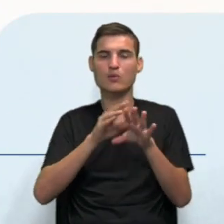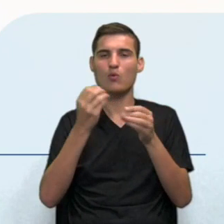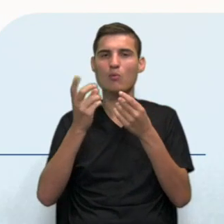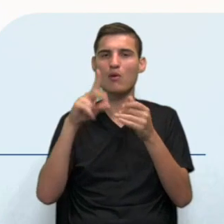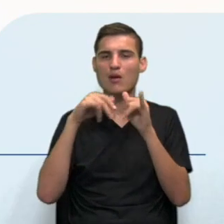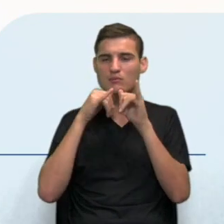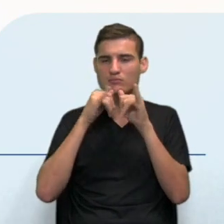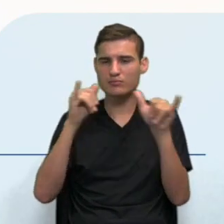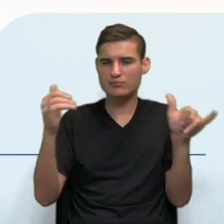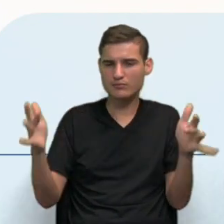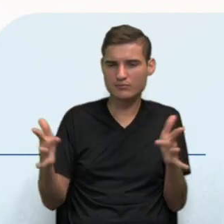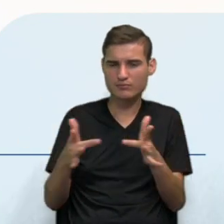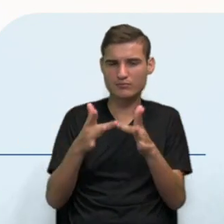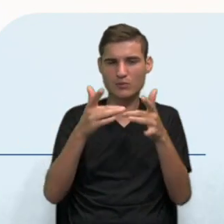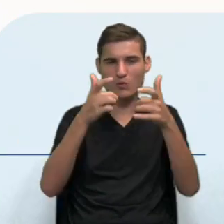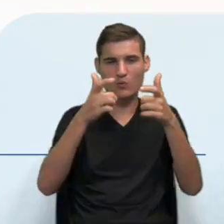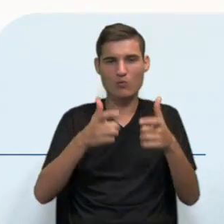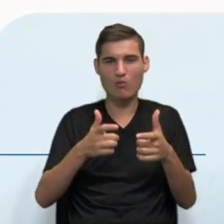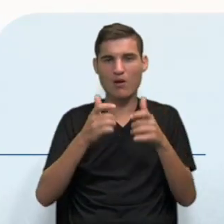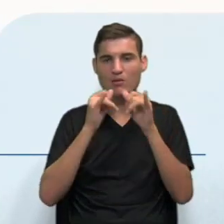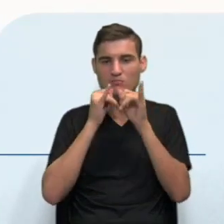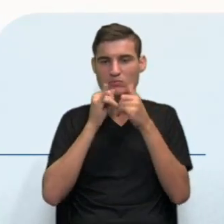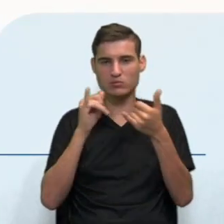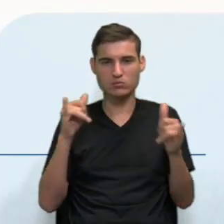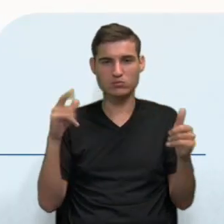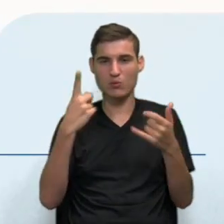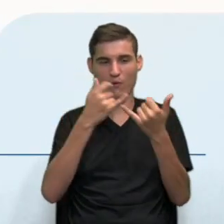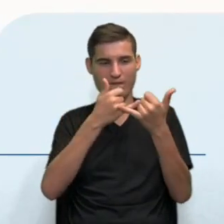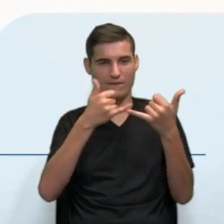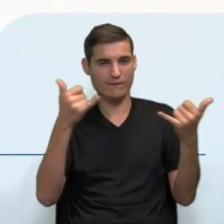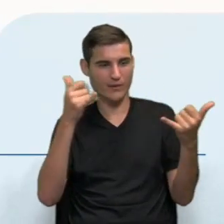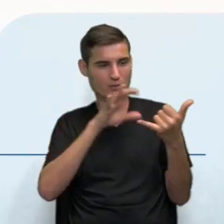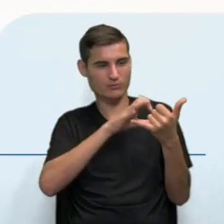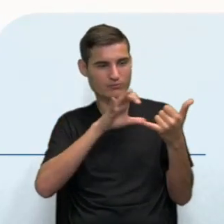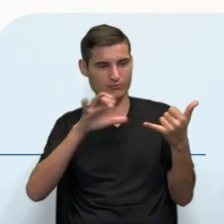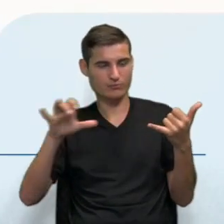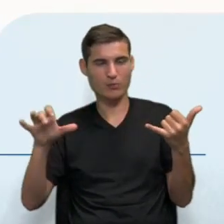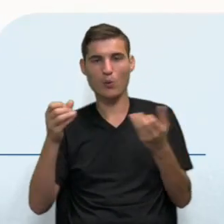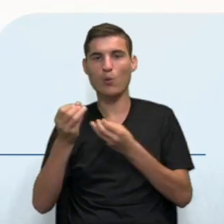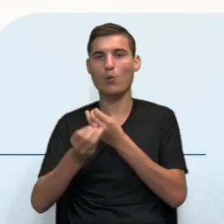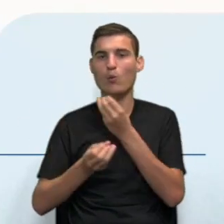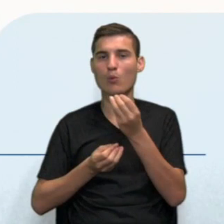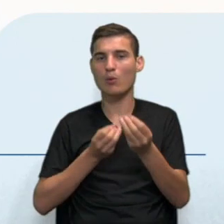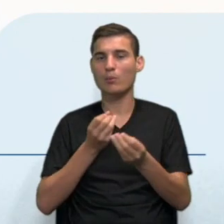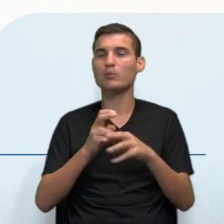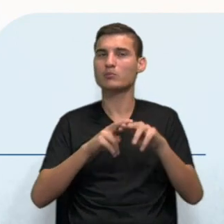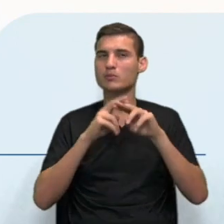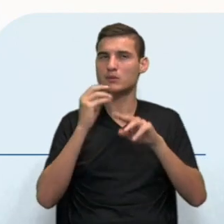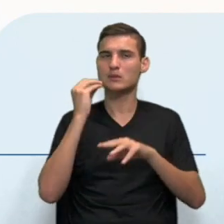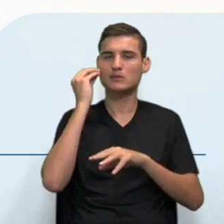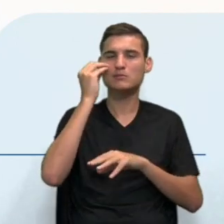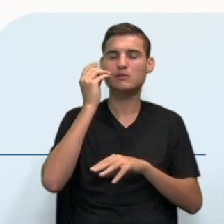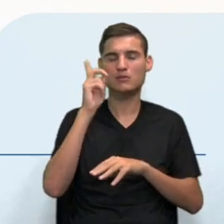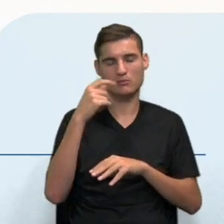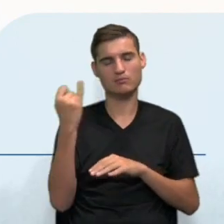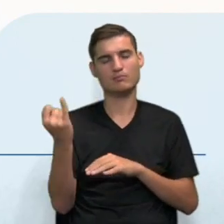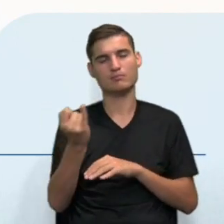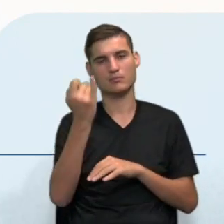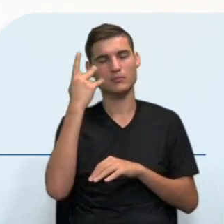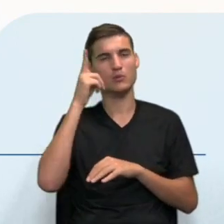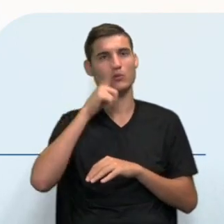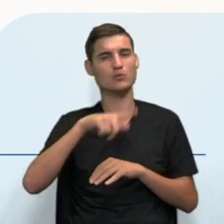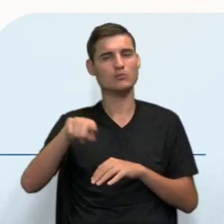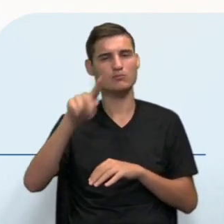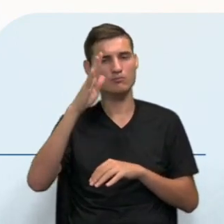de uma corrente que está passando por um fio. Então, esses experimentos eles foram muito importantes